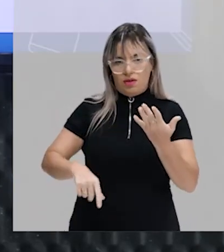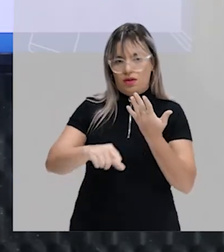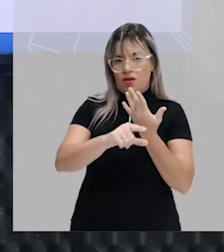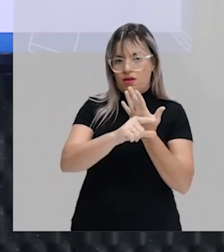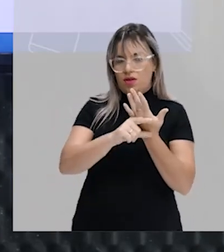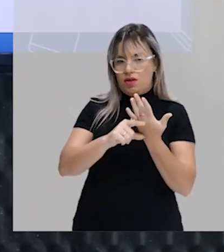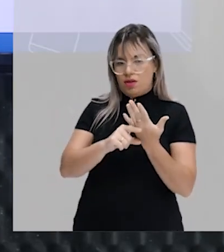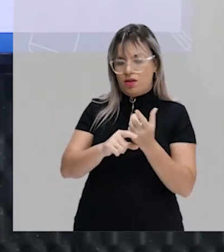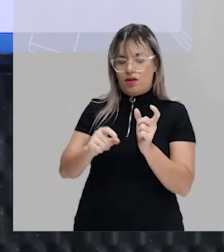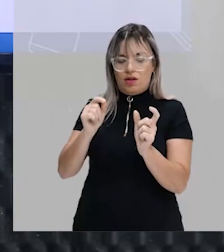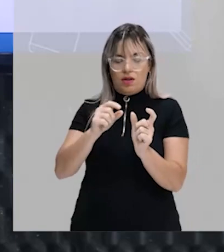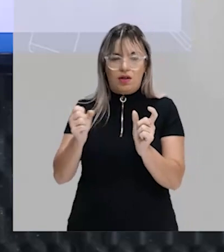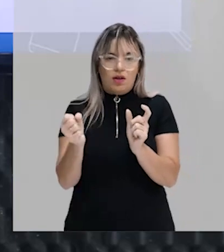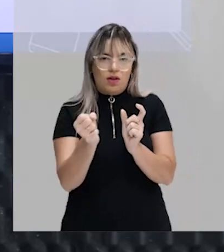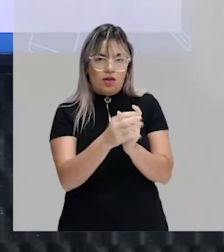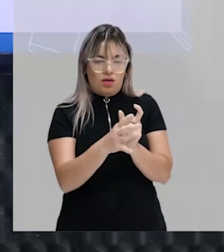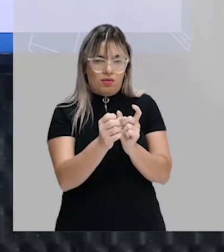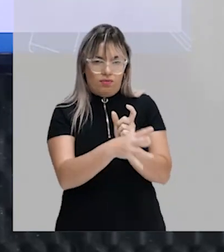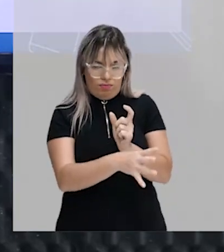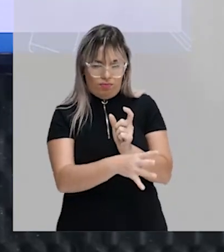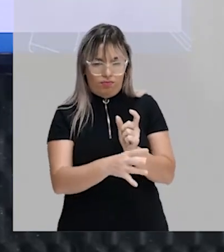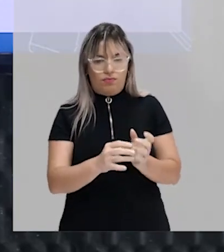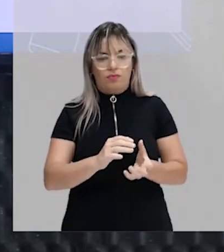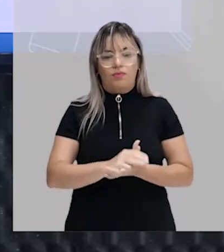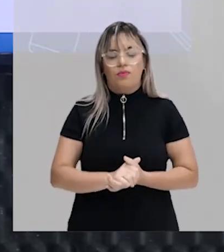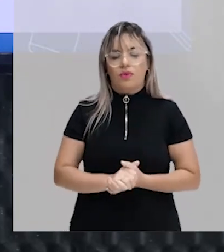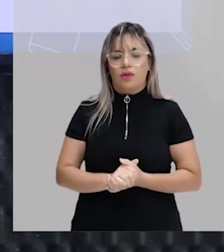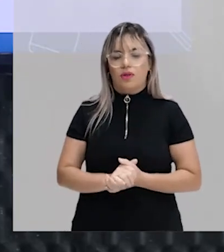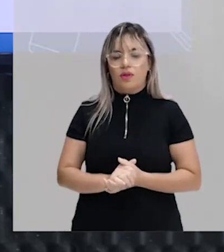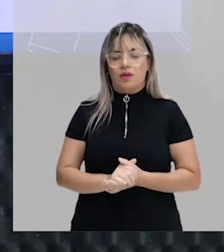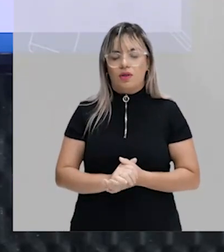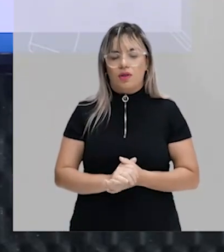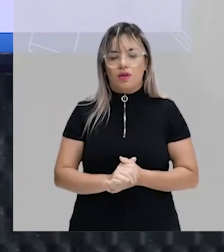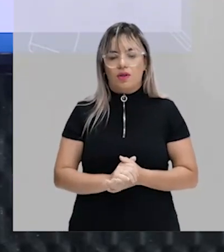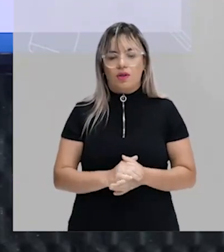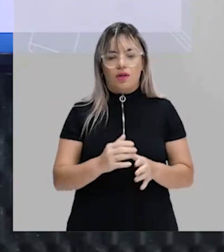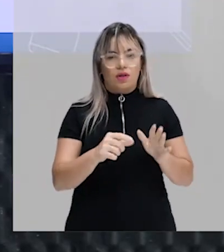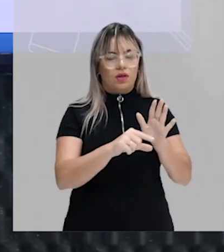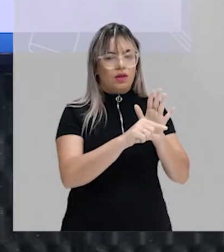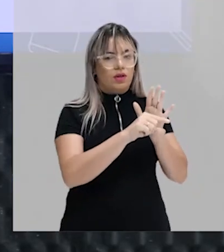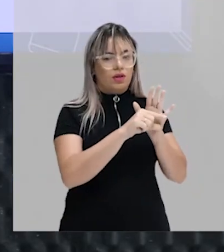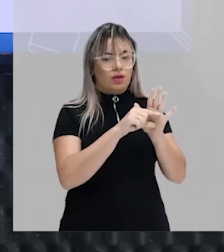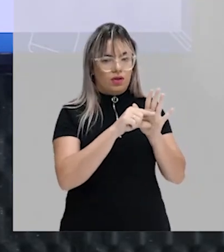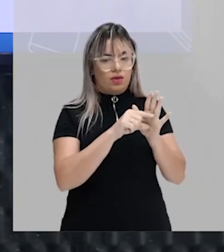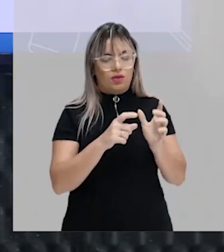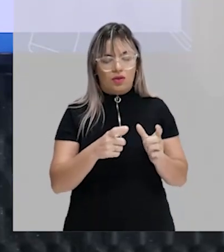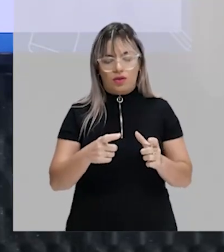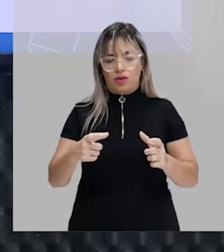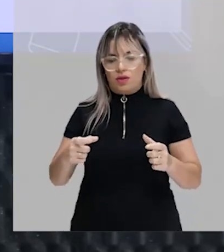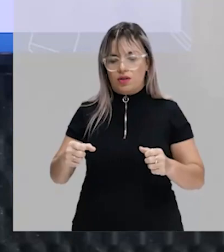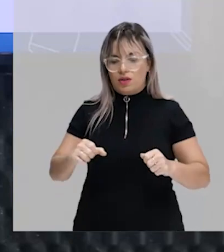novas palavras aí na hora das suas obras. Então, um trecho aqui de Grande Sertão Veredas.